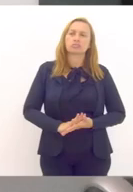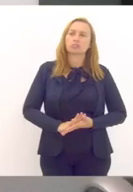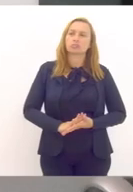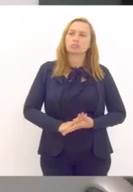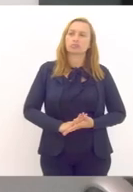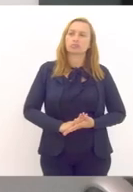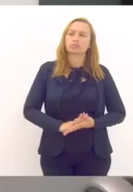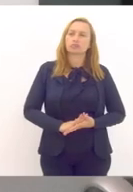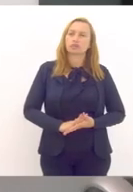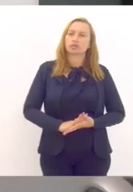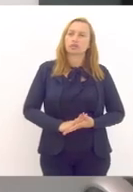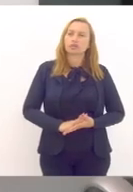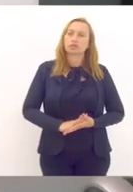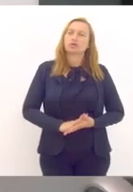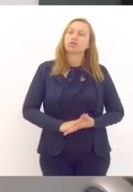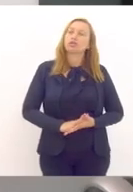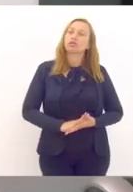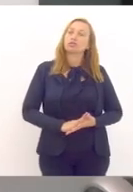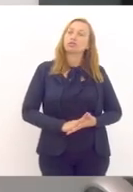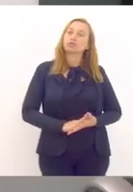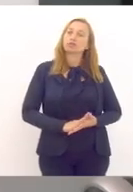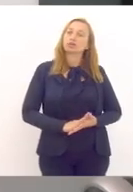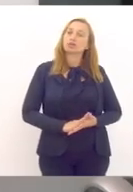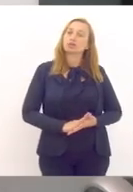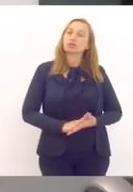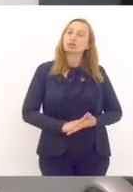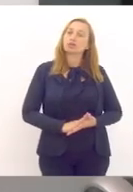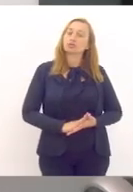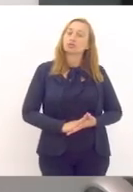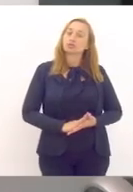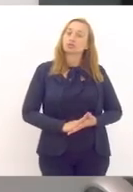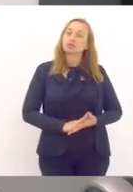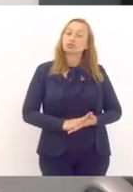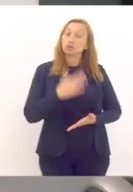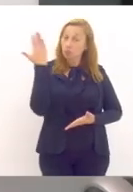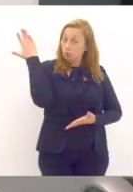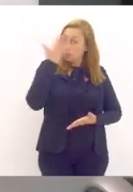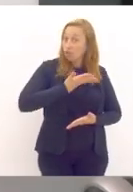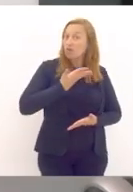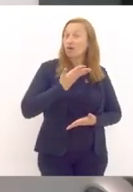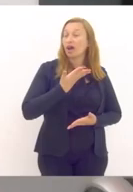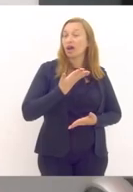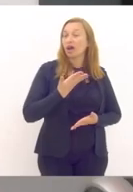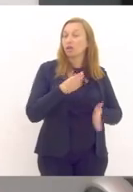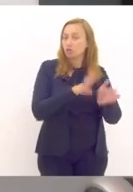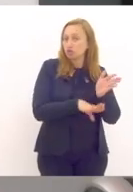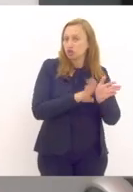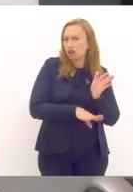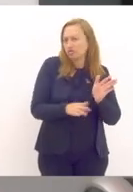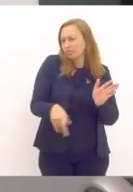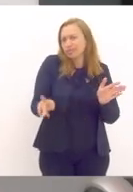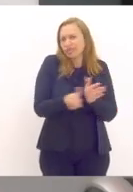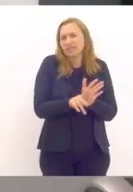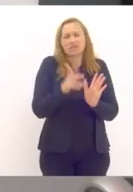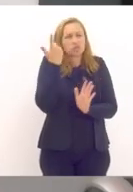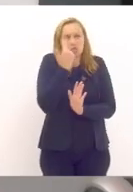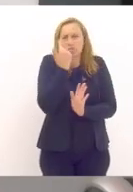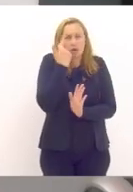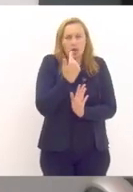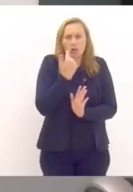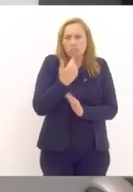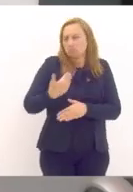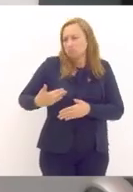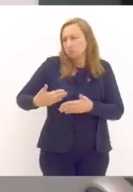o que temos que prestar de contas, porque isso faz parte do processo legislativo, né? e